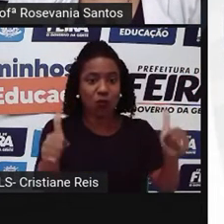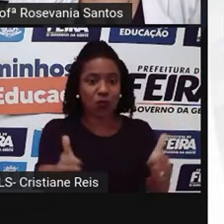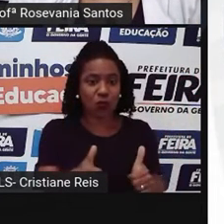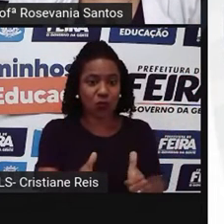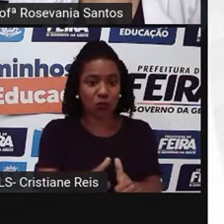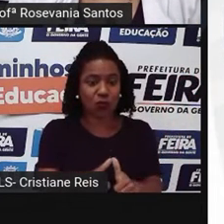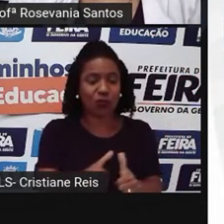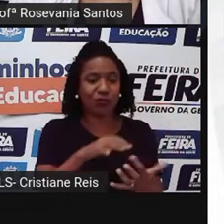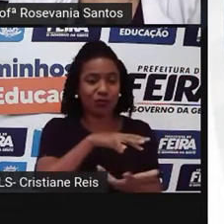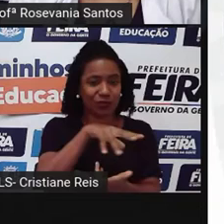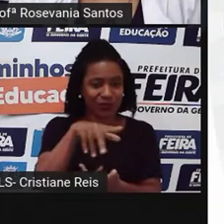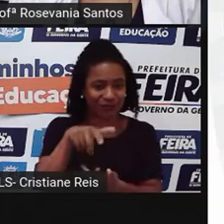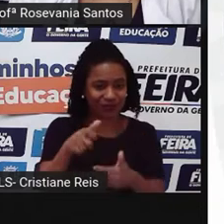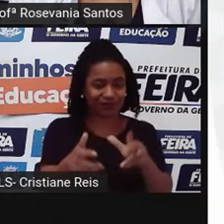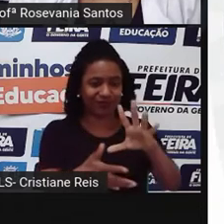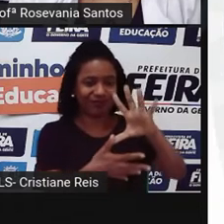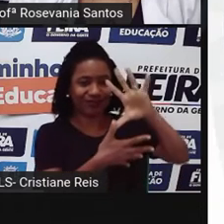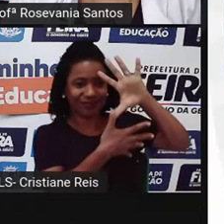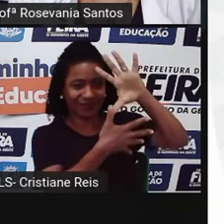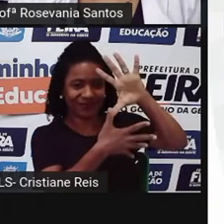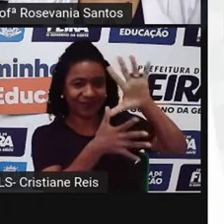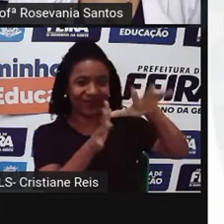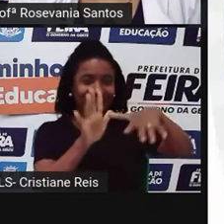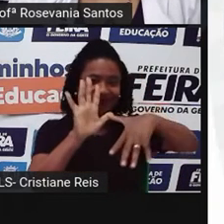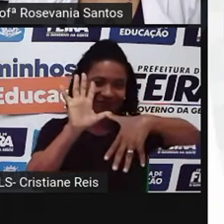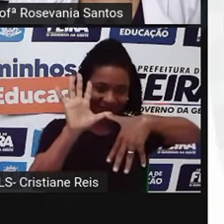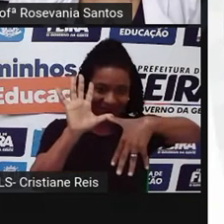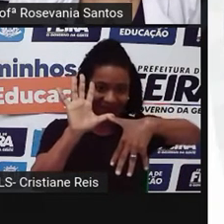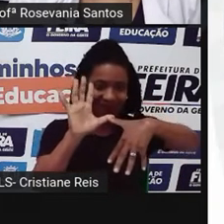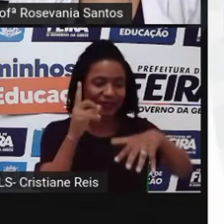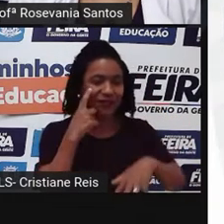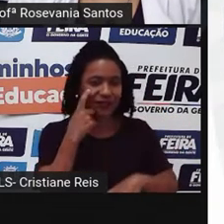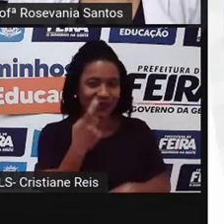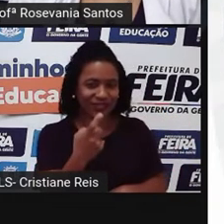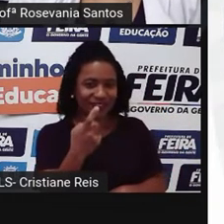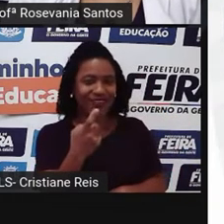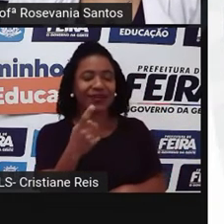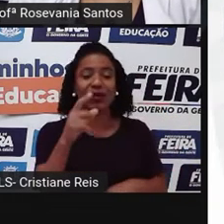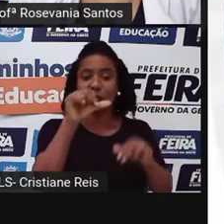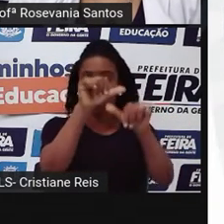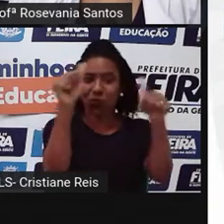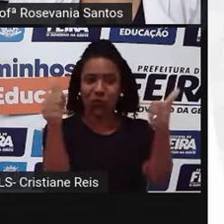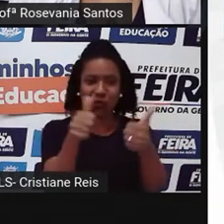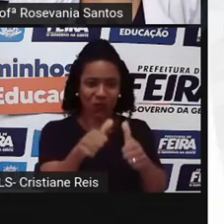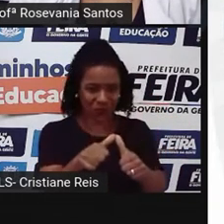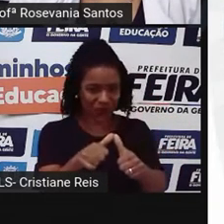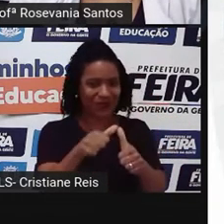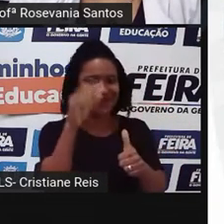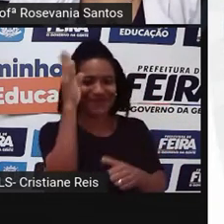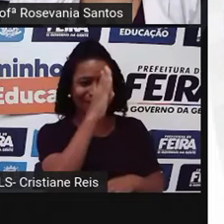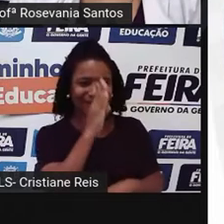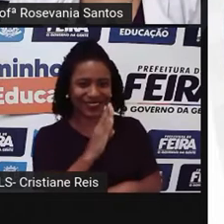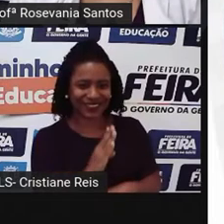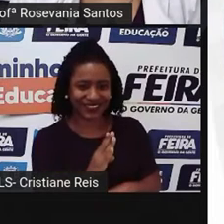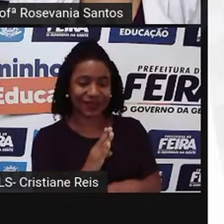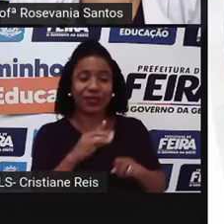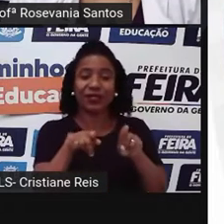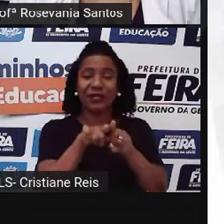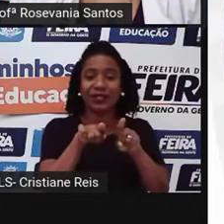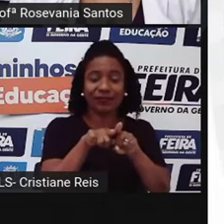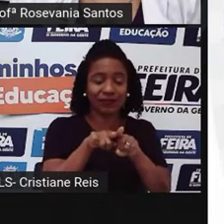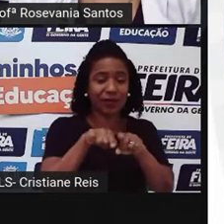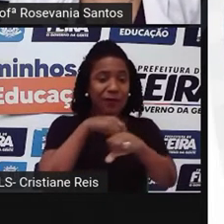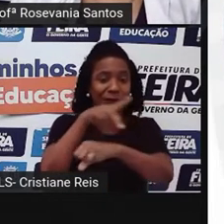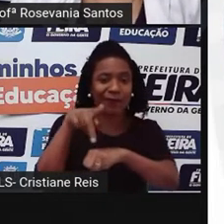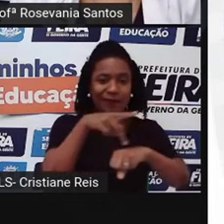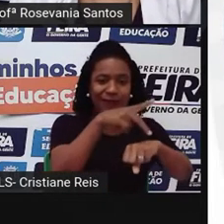aqui, eu tenho vários países. Olha mais uma vez aqui, né? O nosso Brasil. A gente tem aqui os diversos países que vão compor, né,